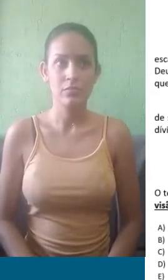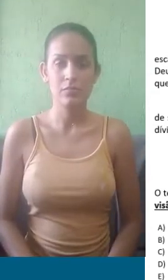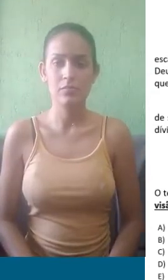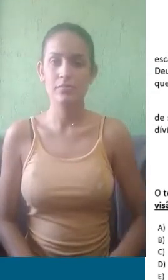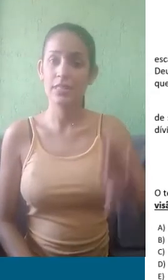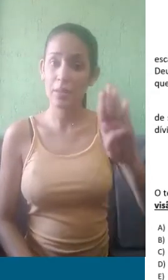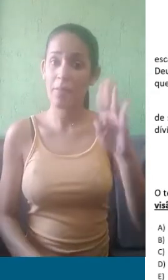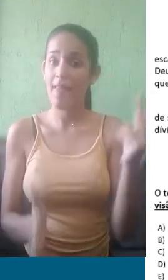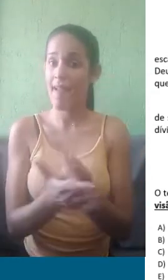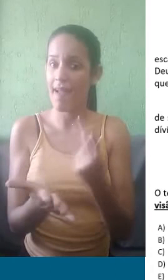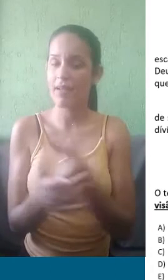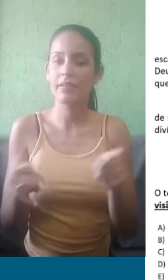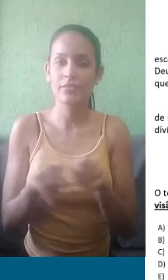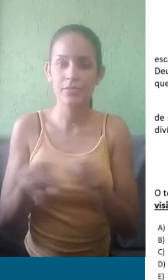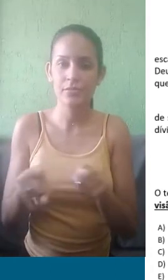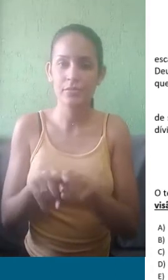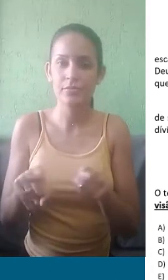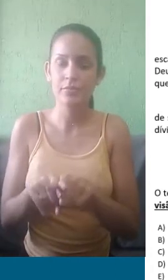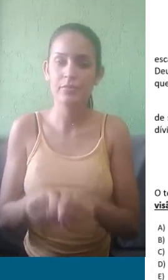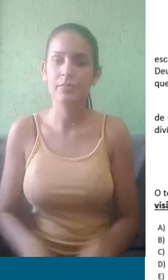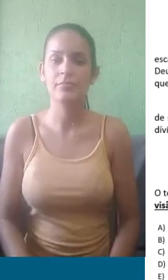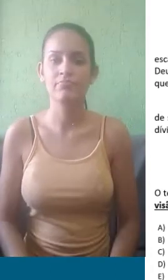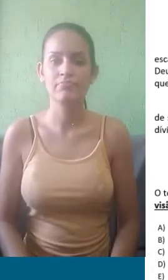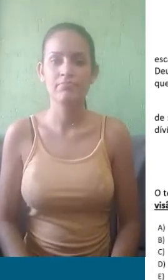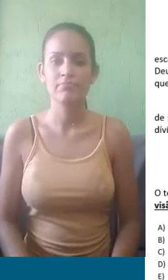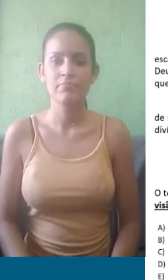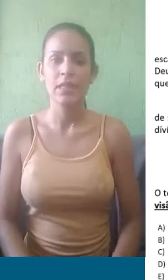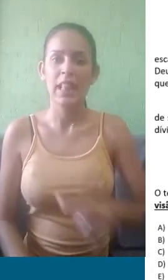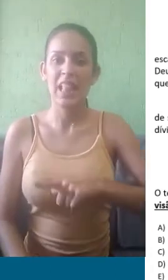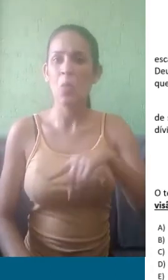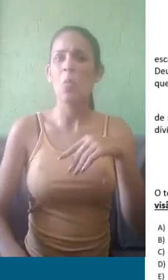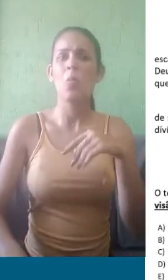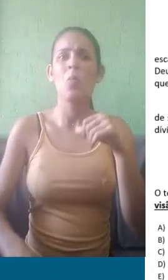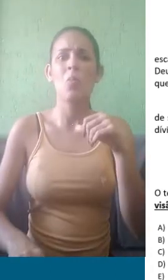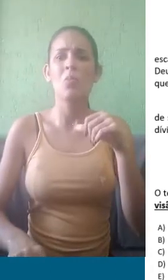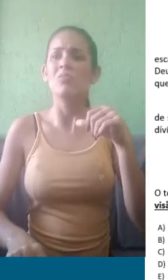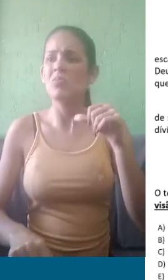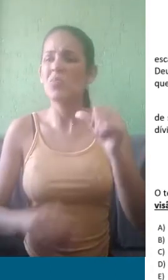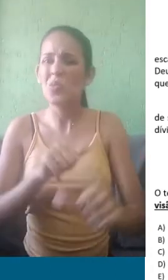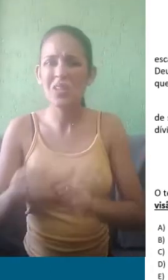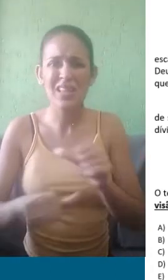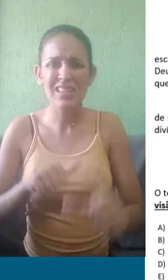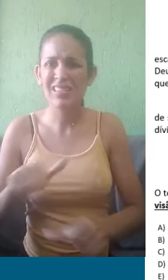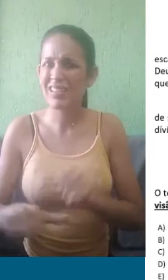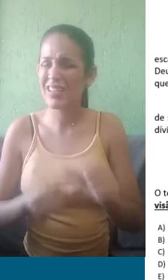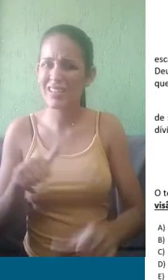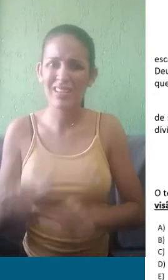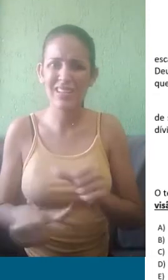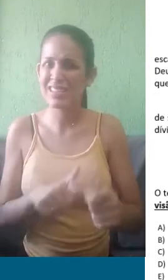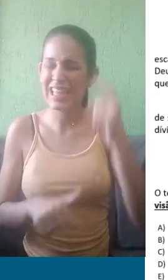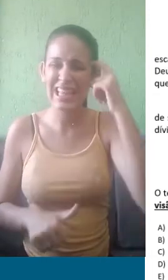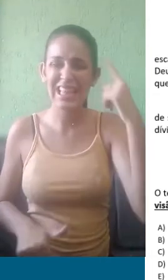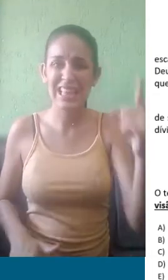visão crítica sobre a inversão de valores da sociedade burguesa, que julga o dinheiro mais importante que o sentimento amoroso no